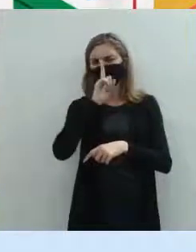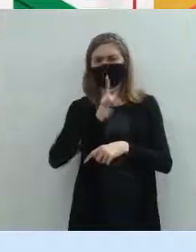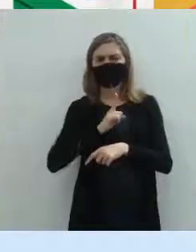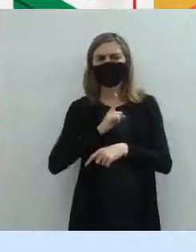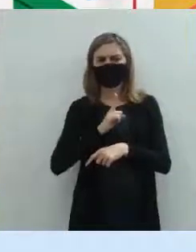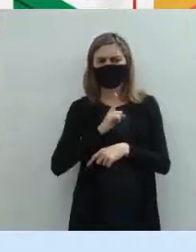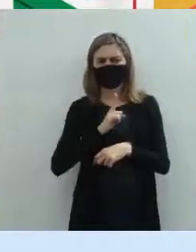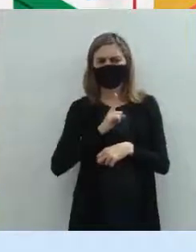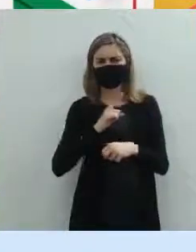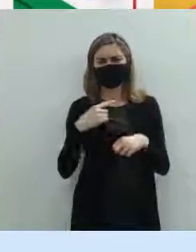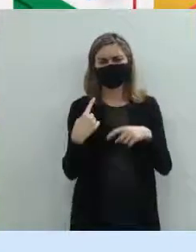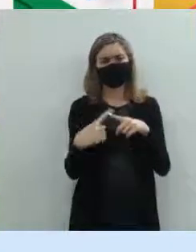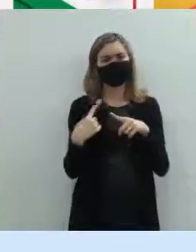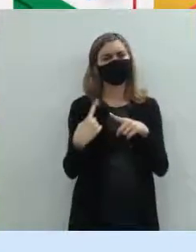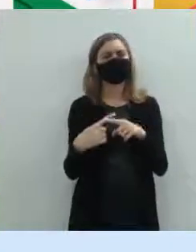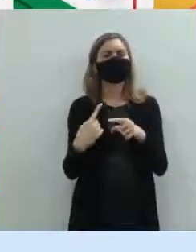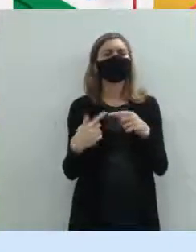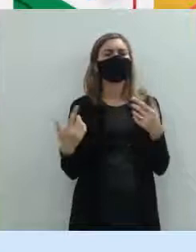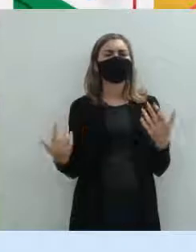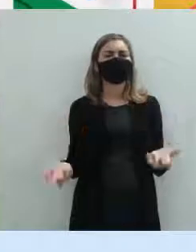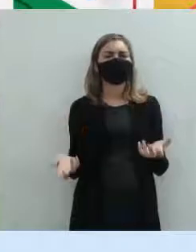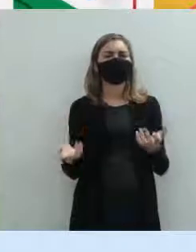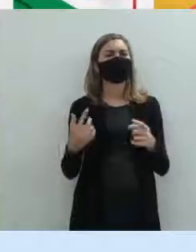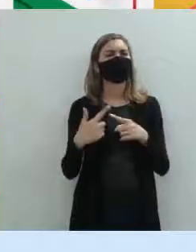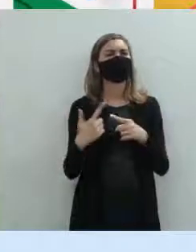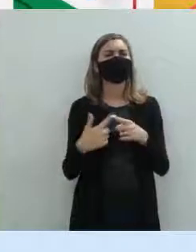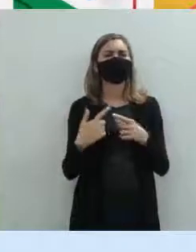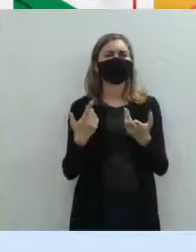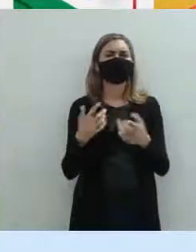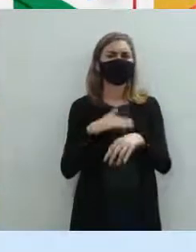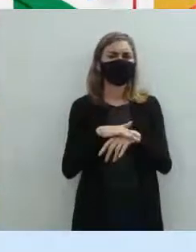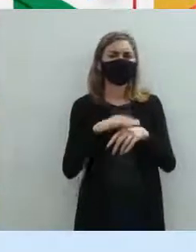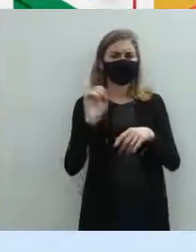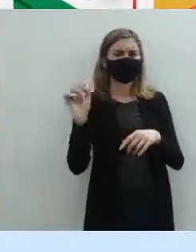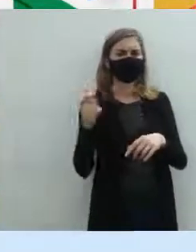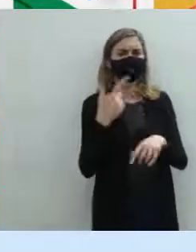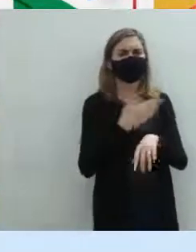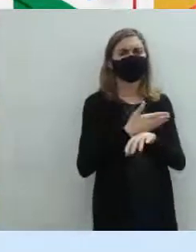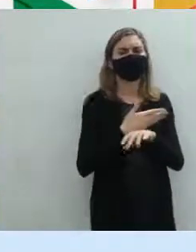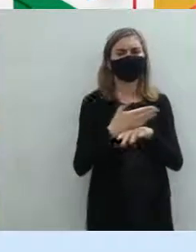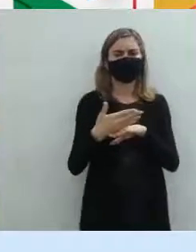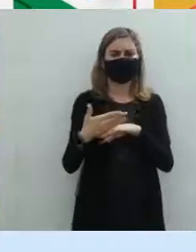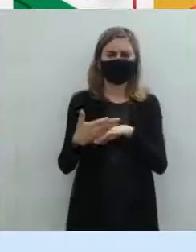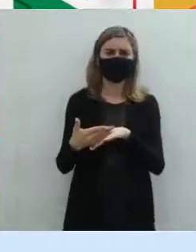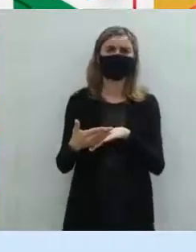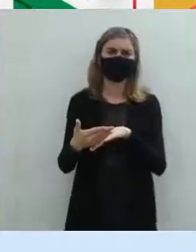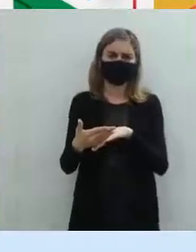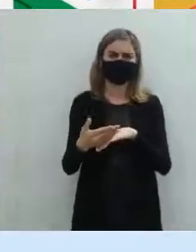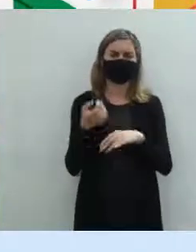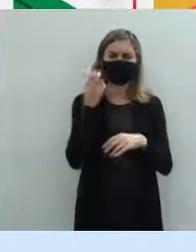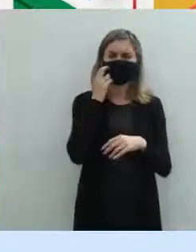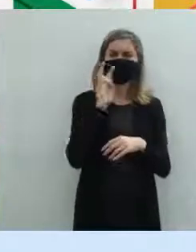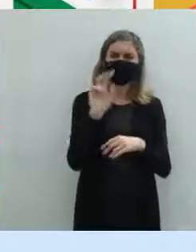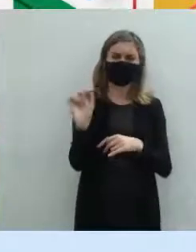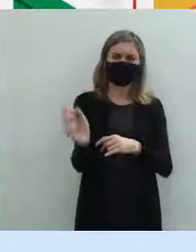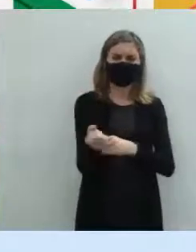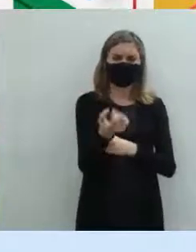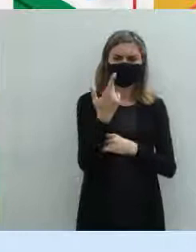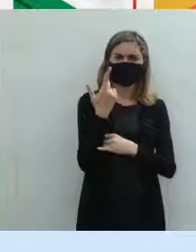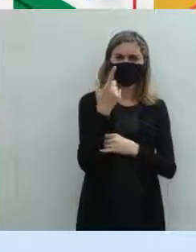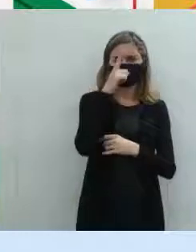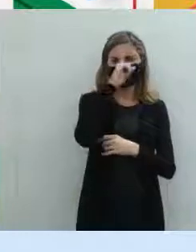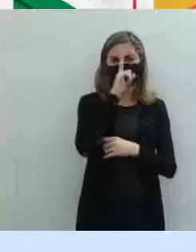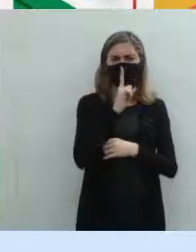gente vê... Que história é essa, professora? Que conversa é essa do sol ser branco, a luz do sol ser branco, a gente vê o sol